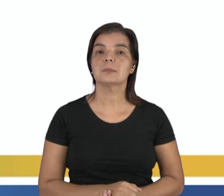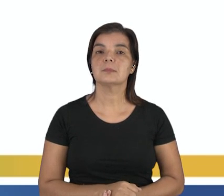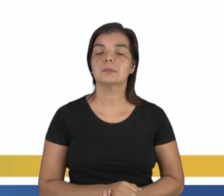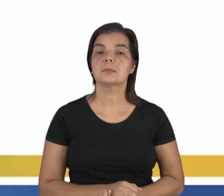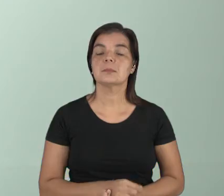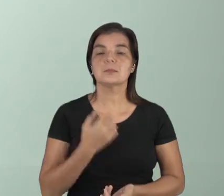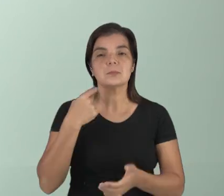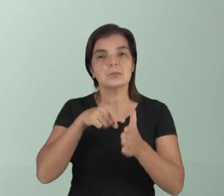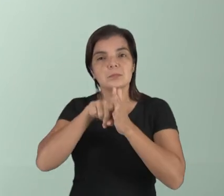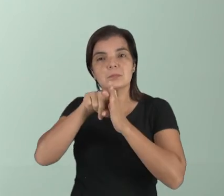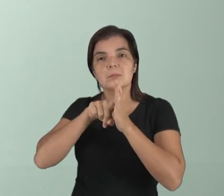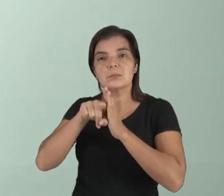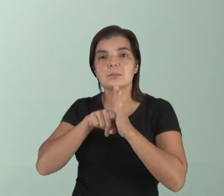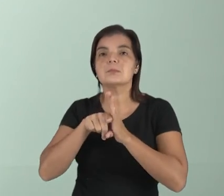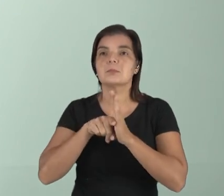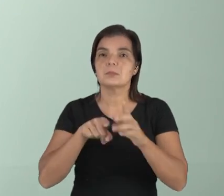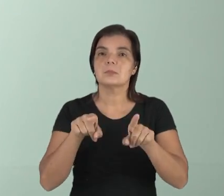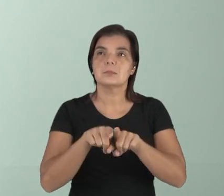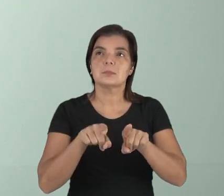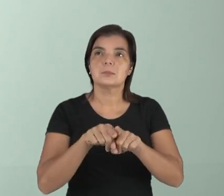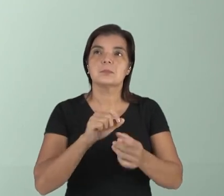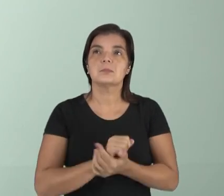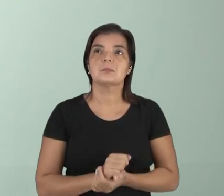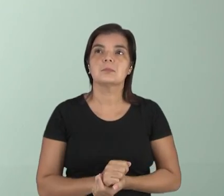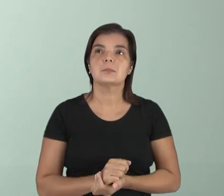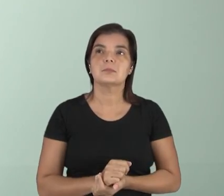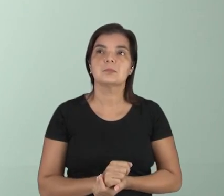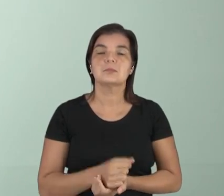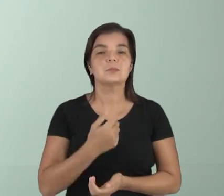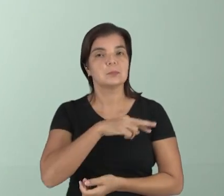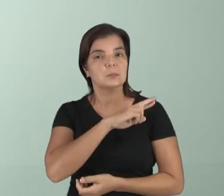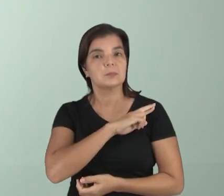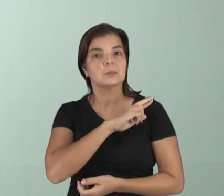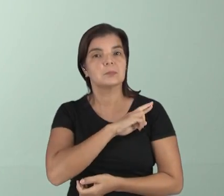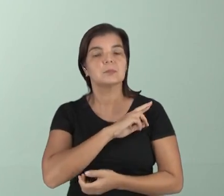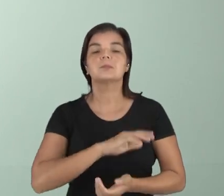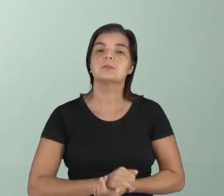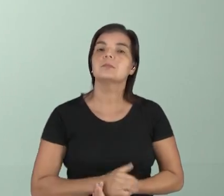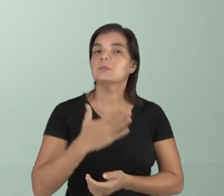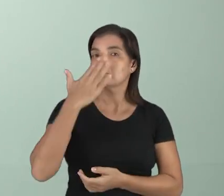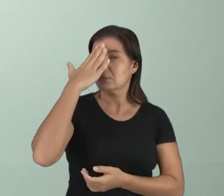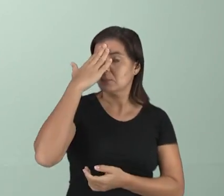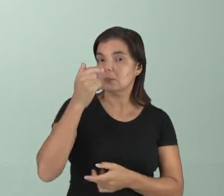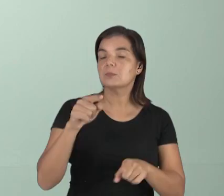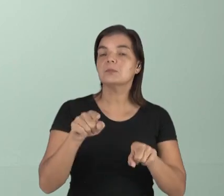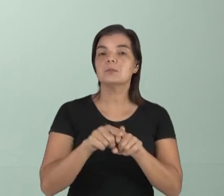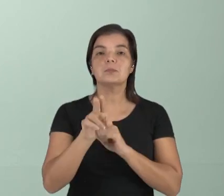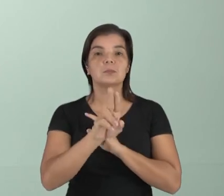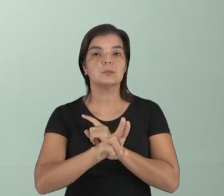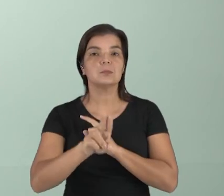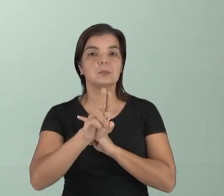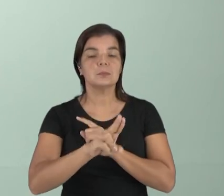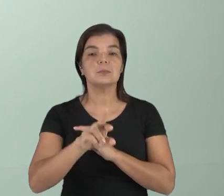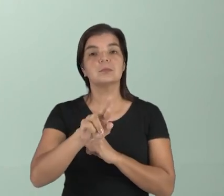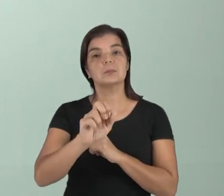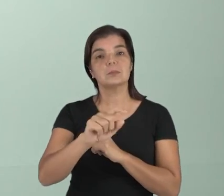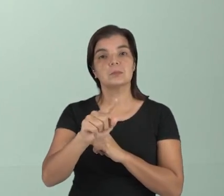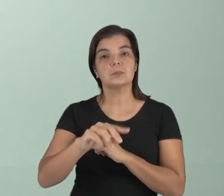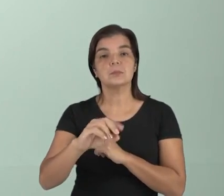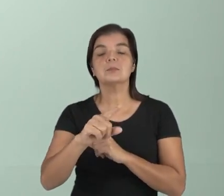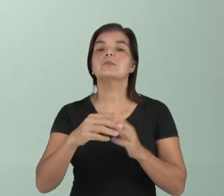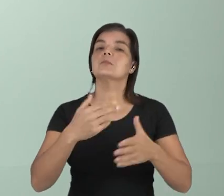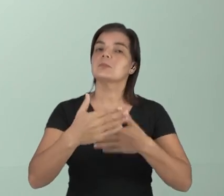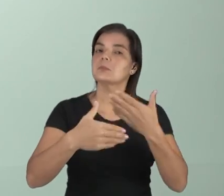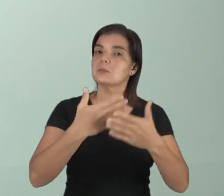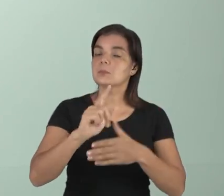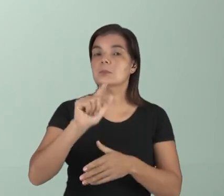essa investigação científica vem aí com essa missão, né? De saber, usando aí a razão, né? E a partir